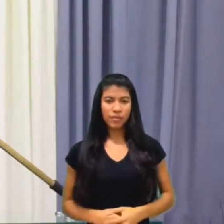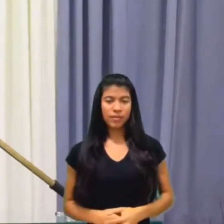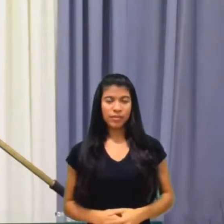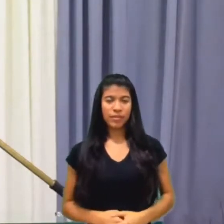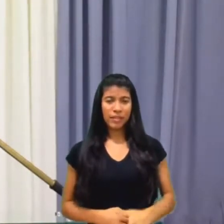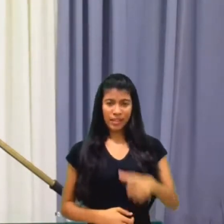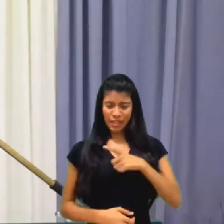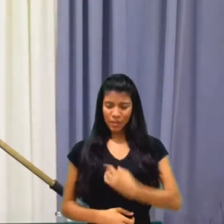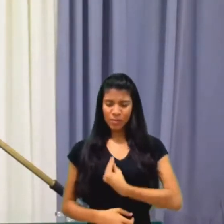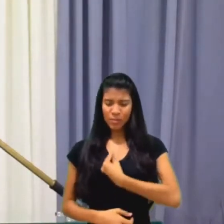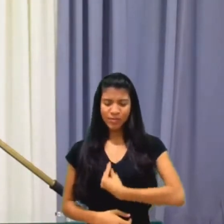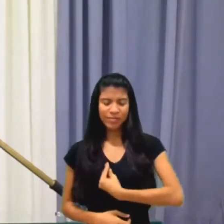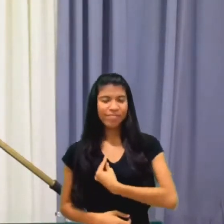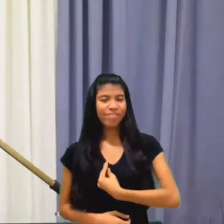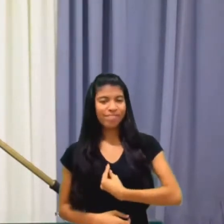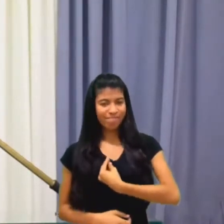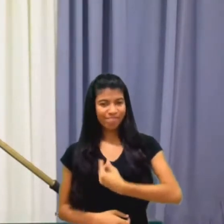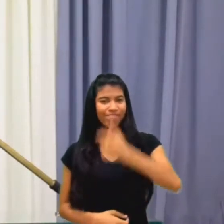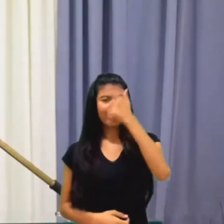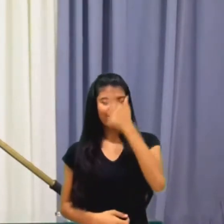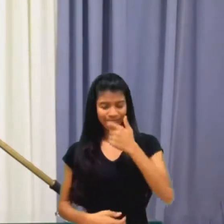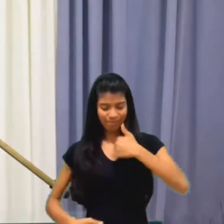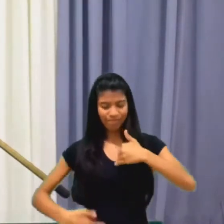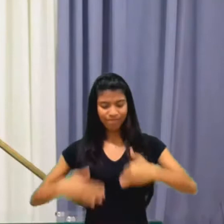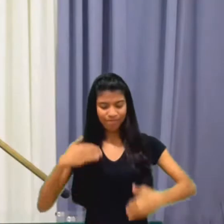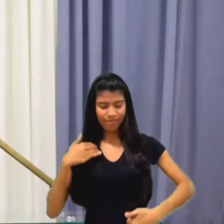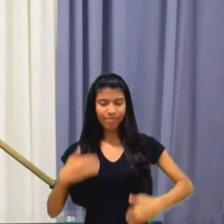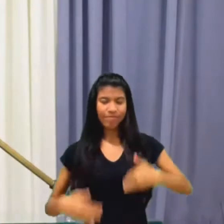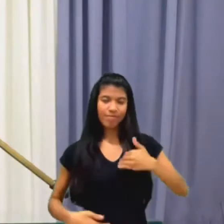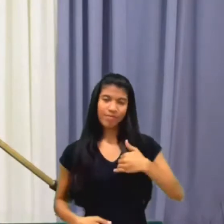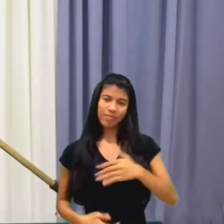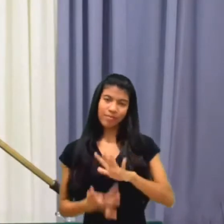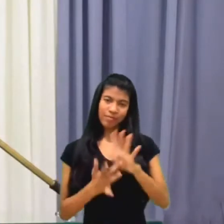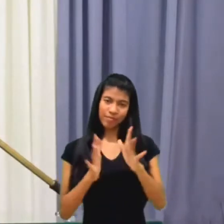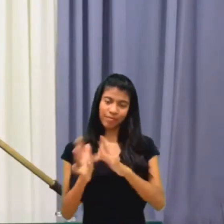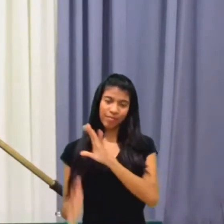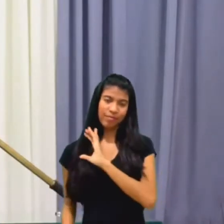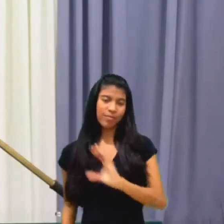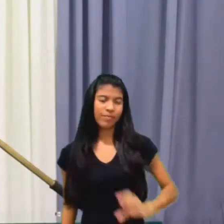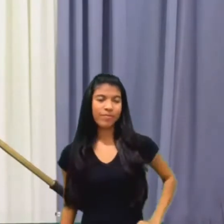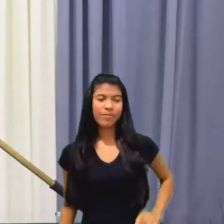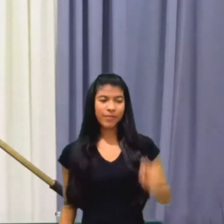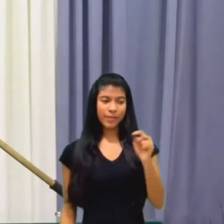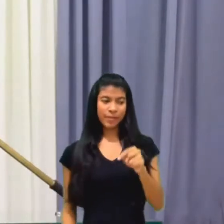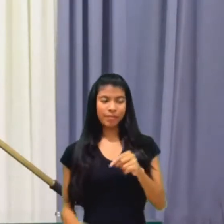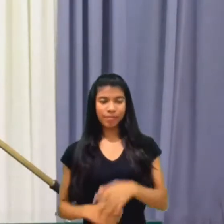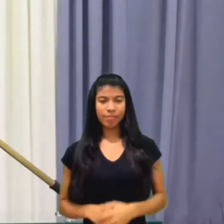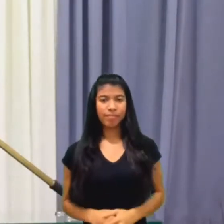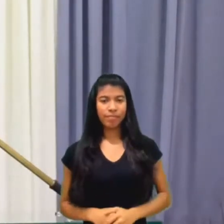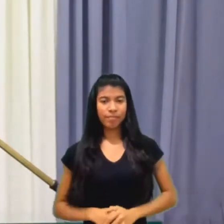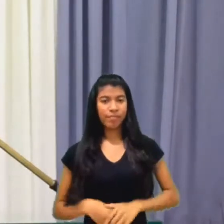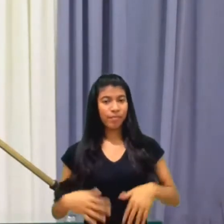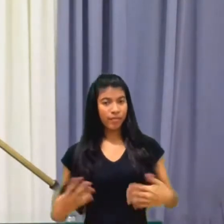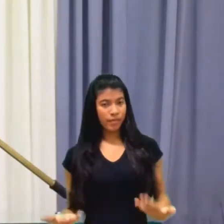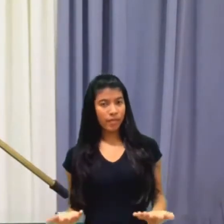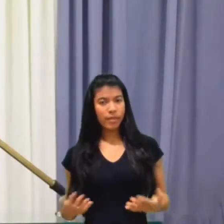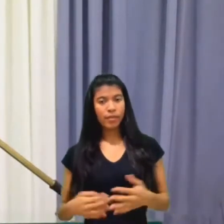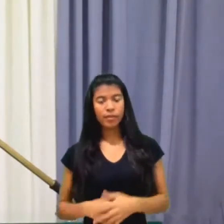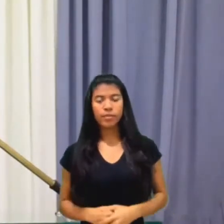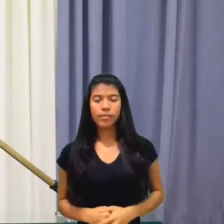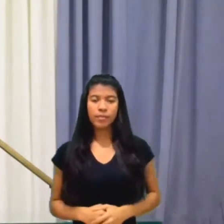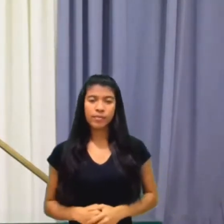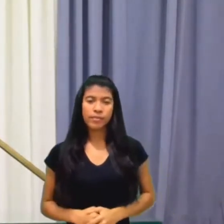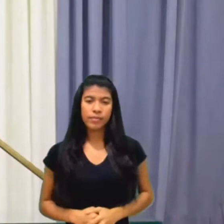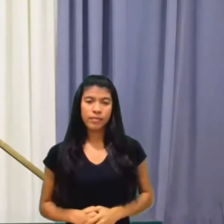somos corpo de Jesus Cristo nesta terra. Pois bem, então, o que nós